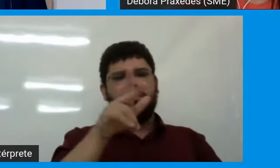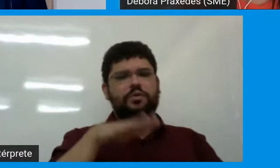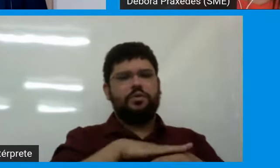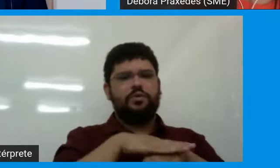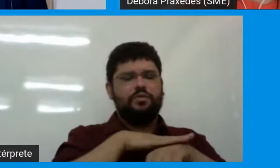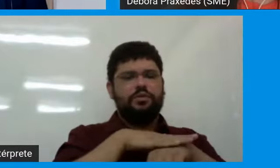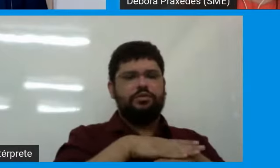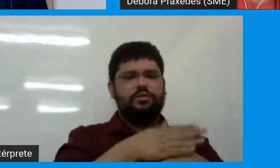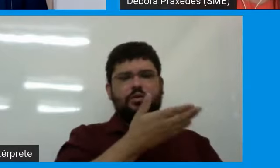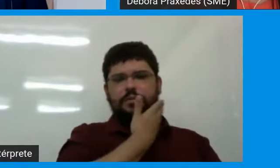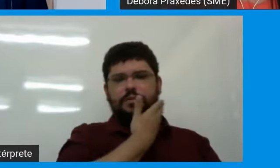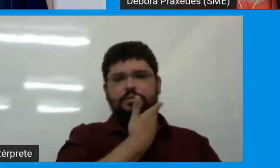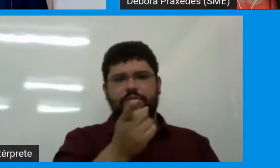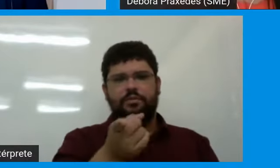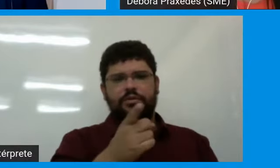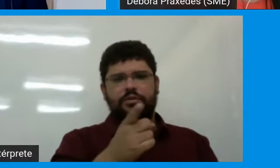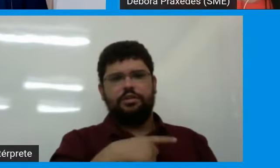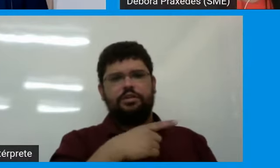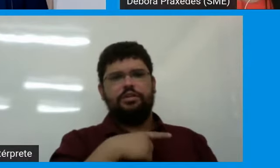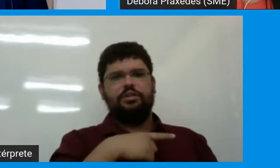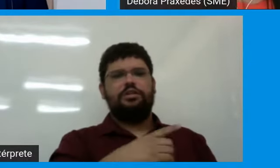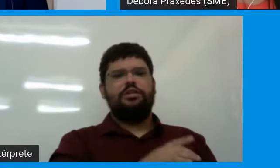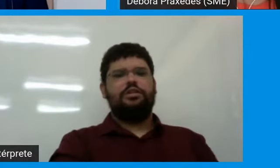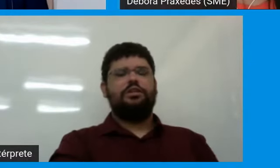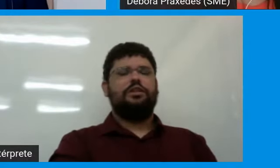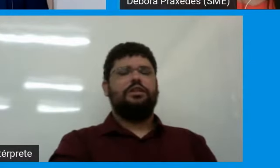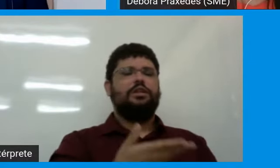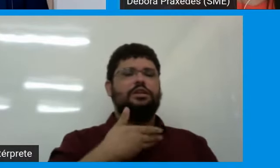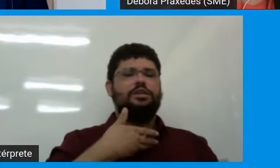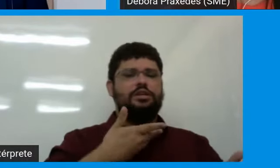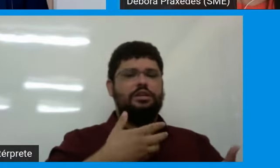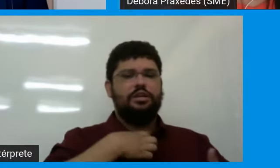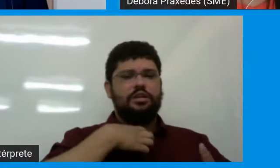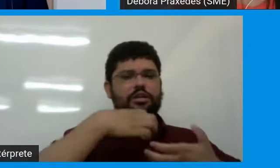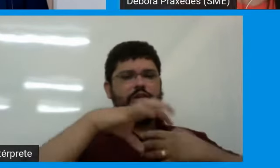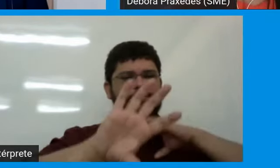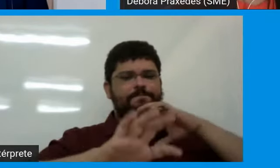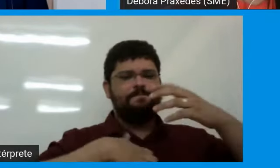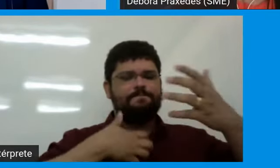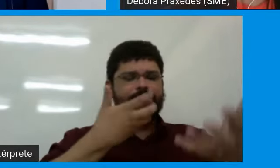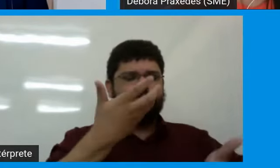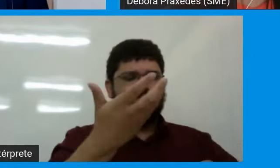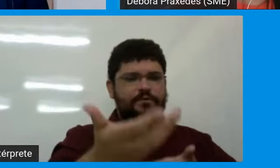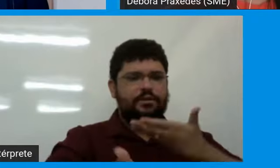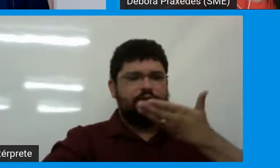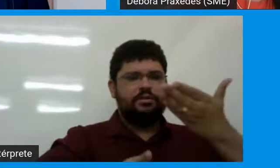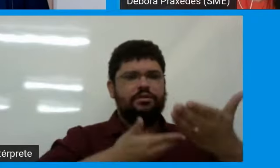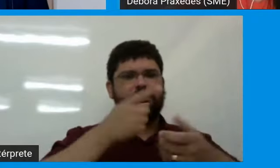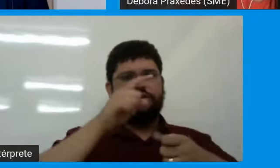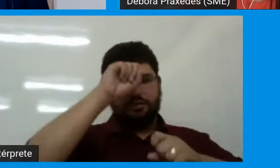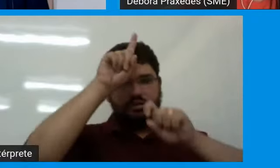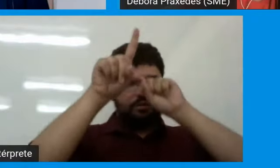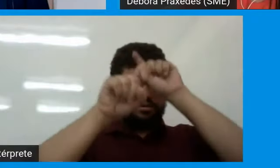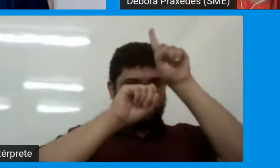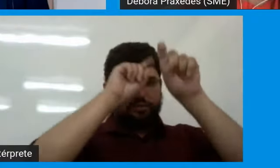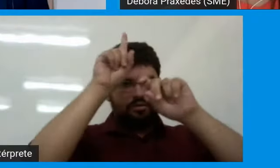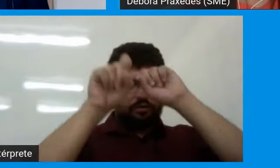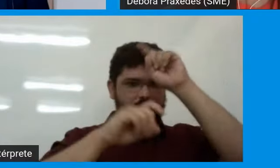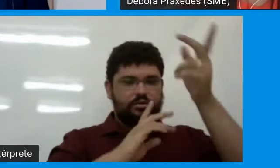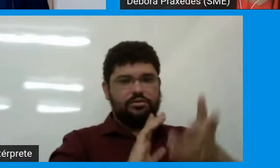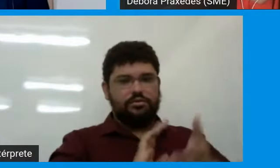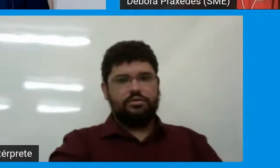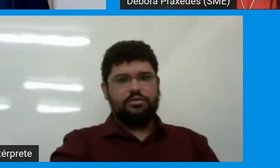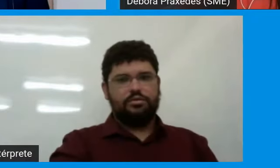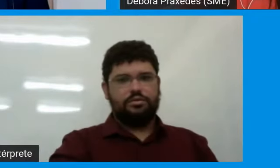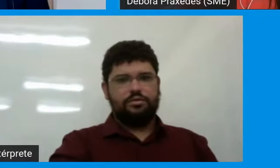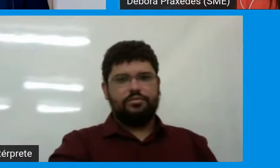sim, um portal colaborativo, onde a gente compartilha, assim, os planos e outras ideias. E já vou adiantando um